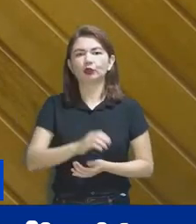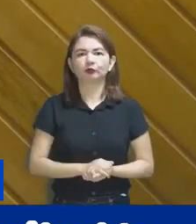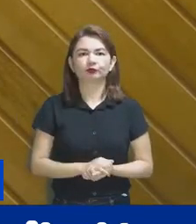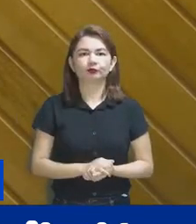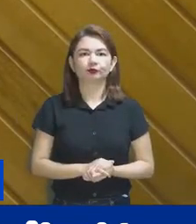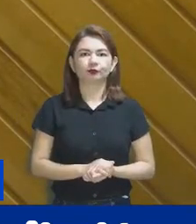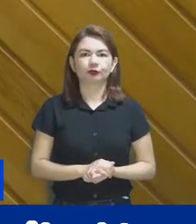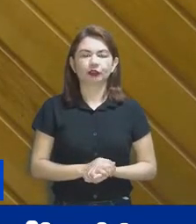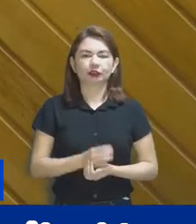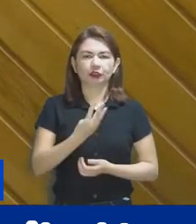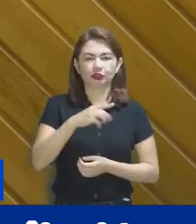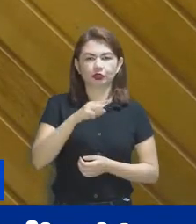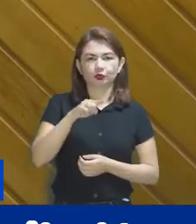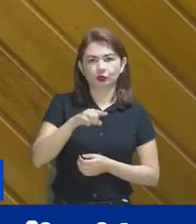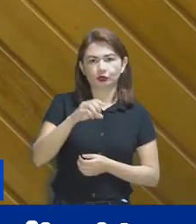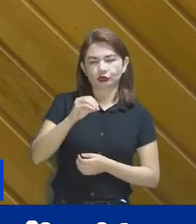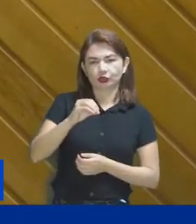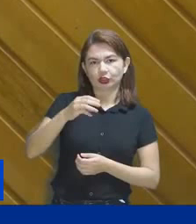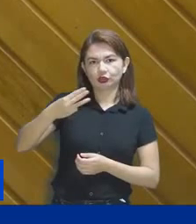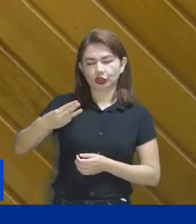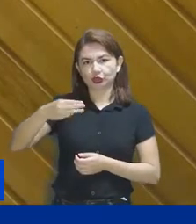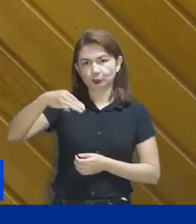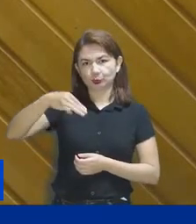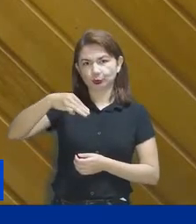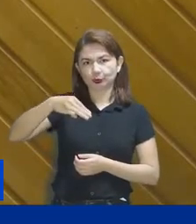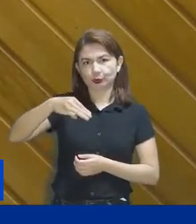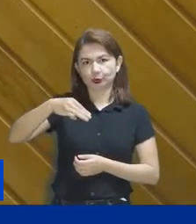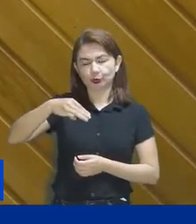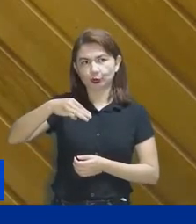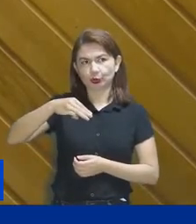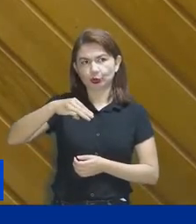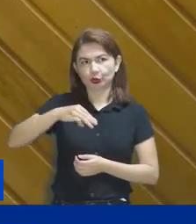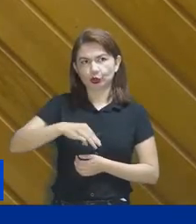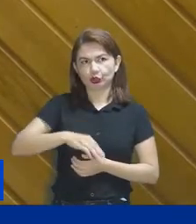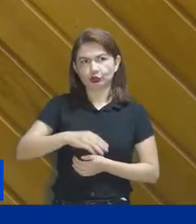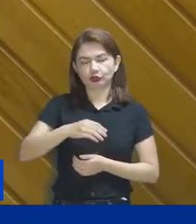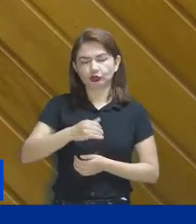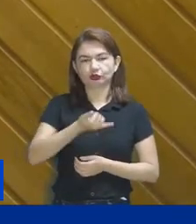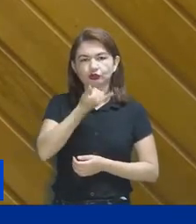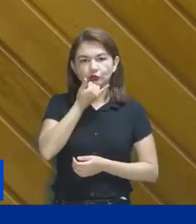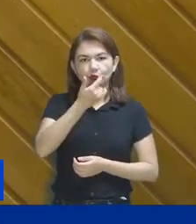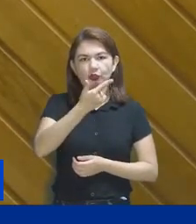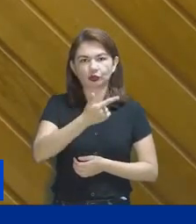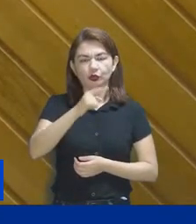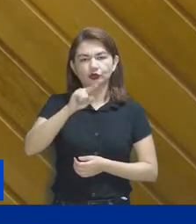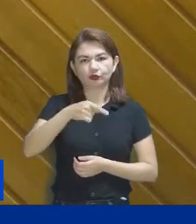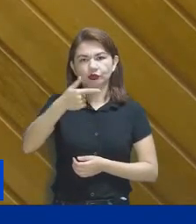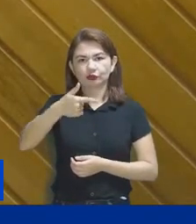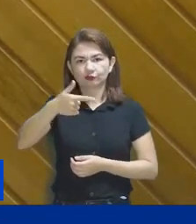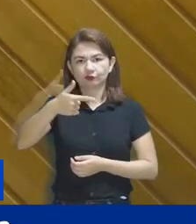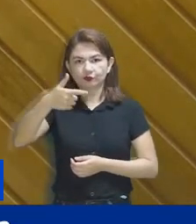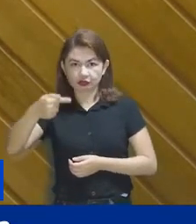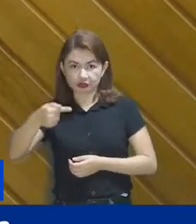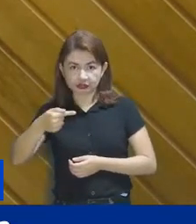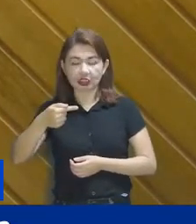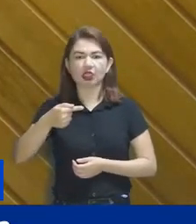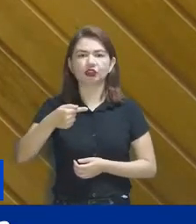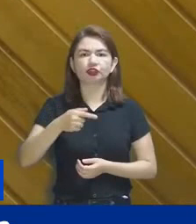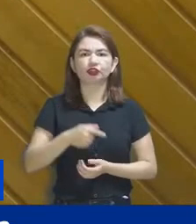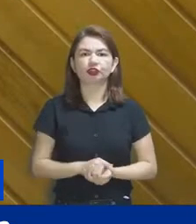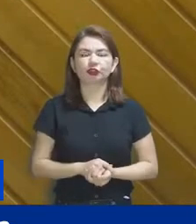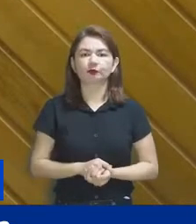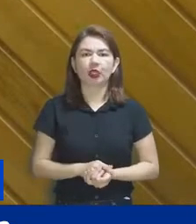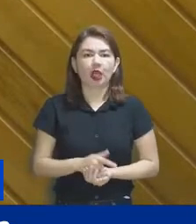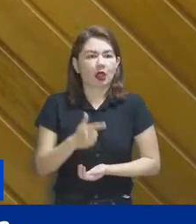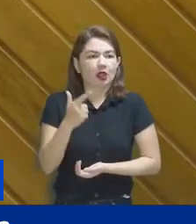3,03 minutos do vídeo 2, aos 2h27, ele diz que não tinha um vínculo